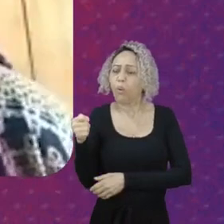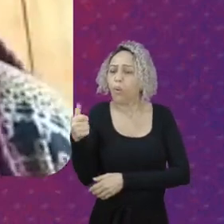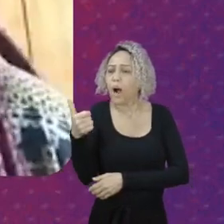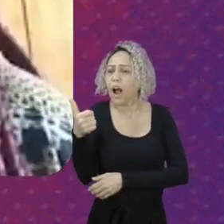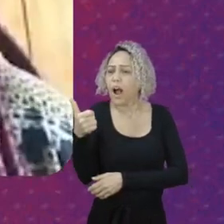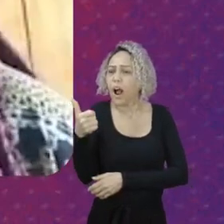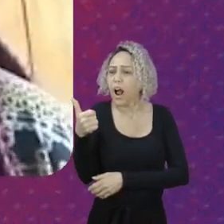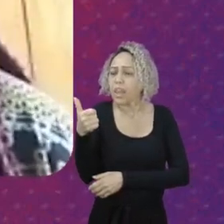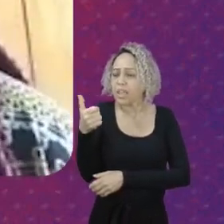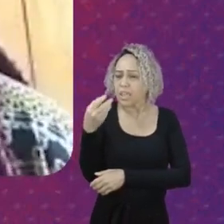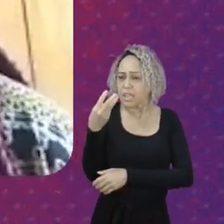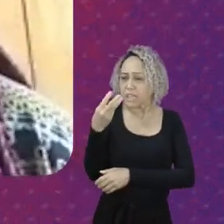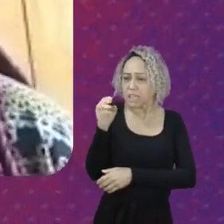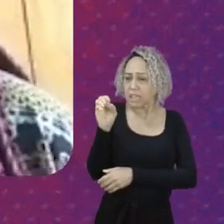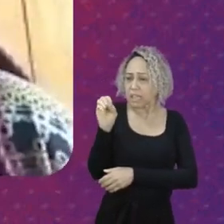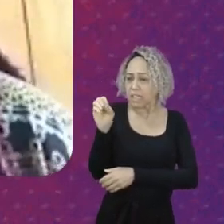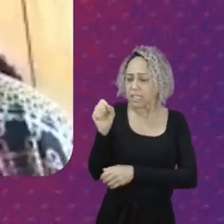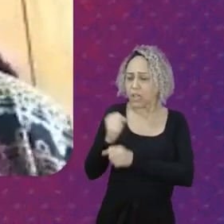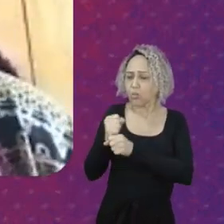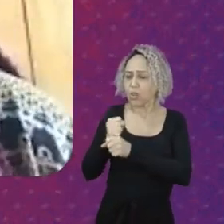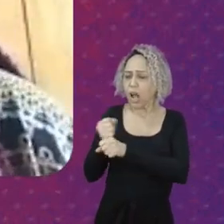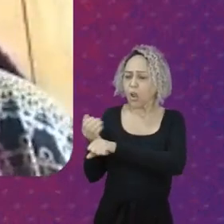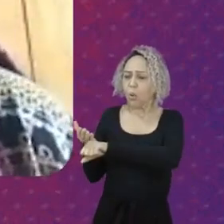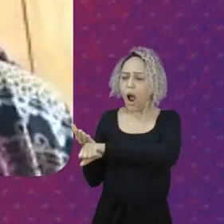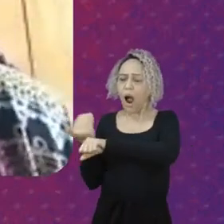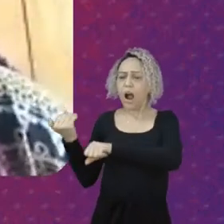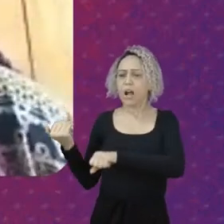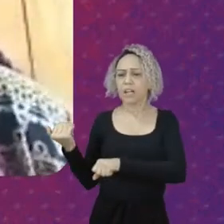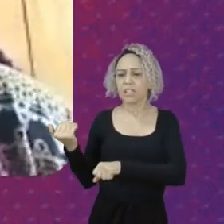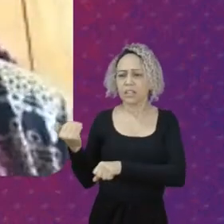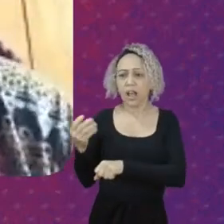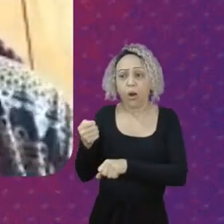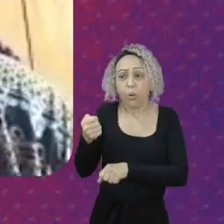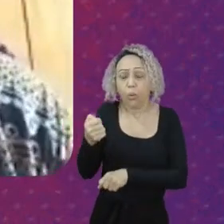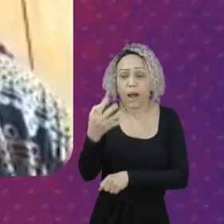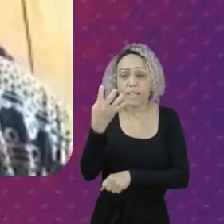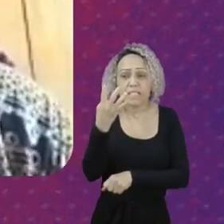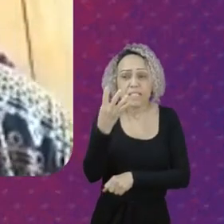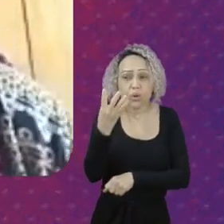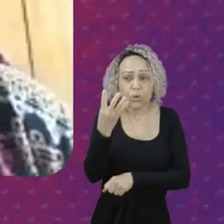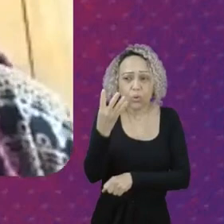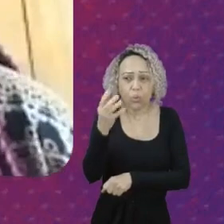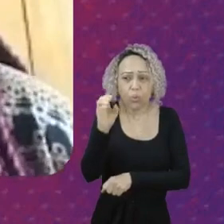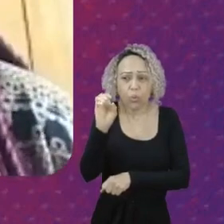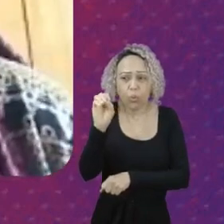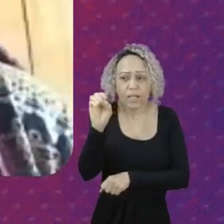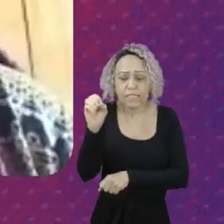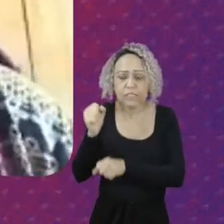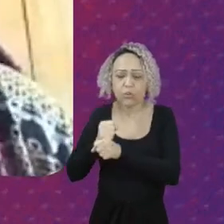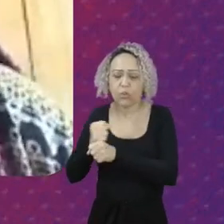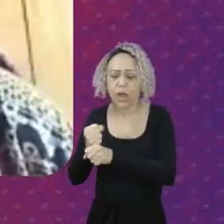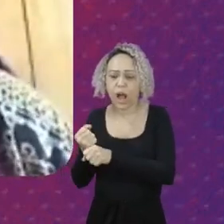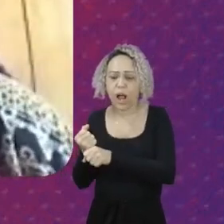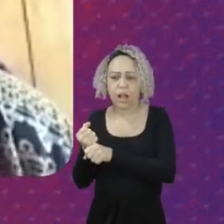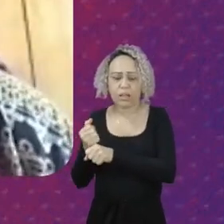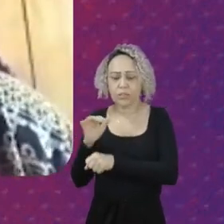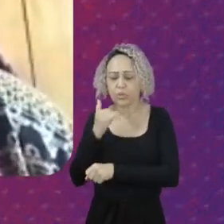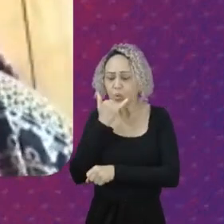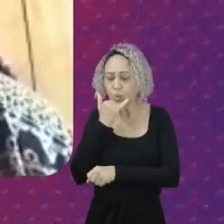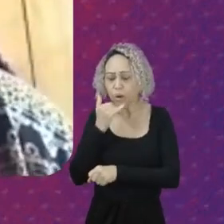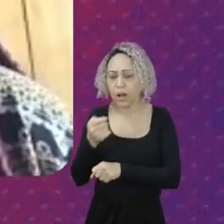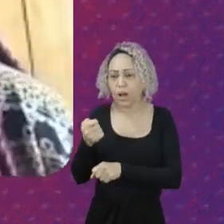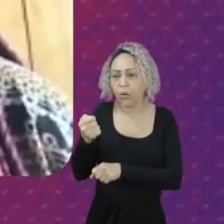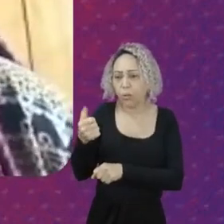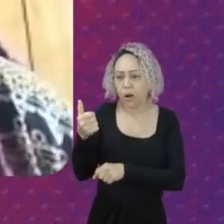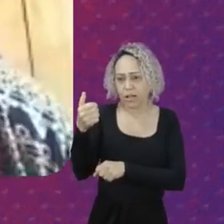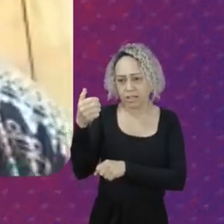décadas antes, né, quase 4 décadas antes de se estabelecer, de